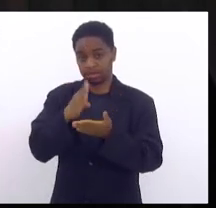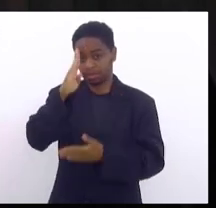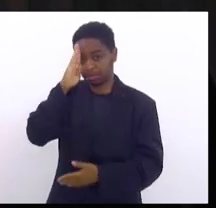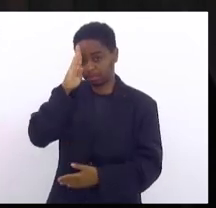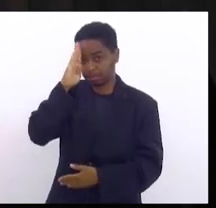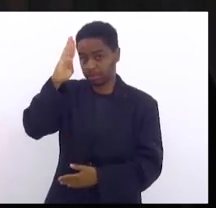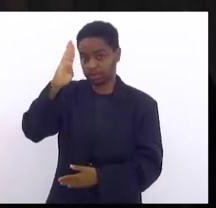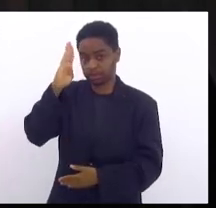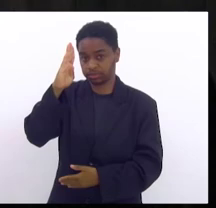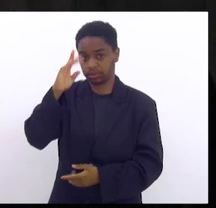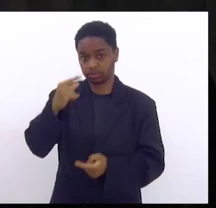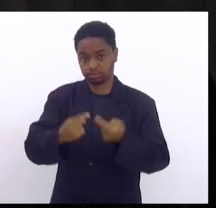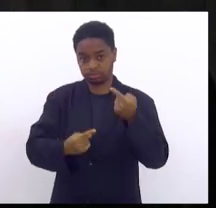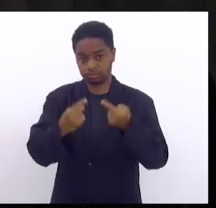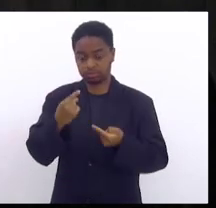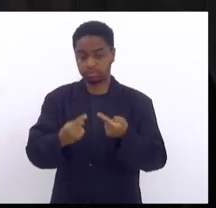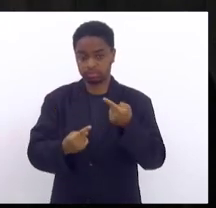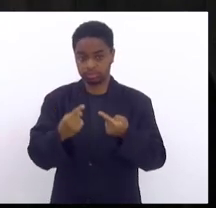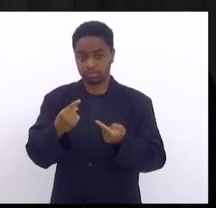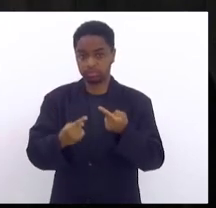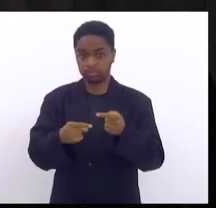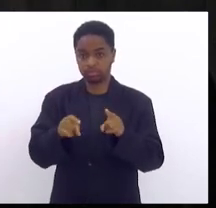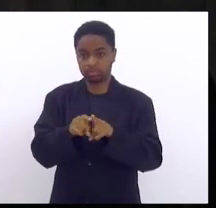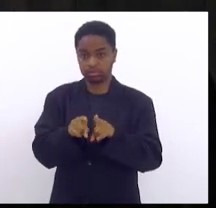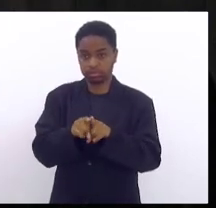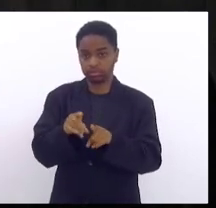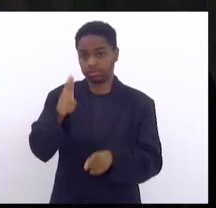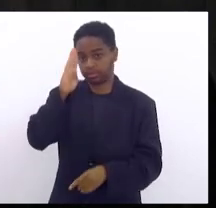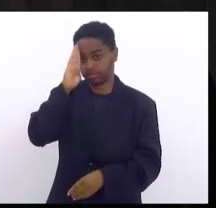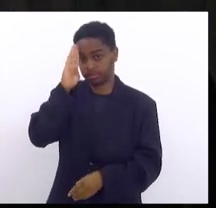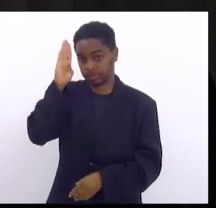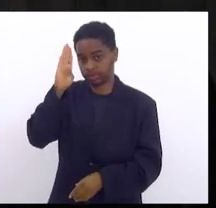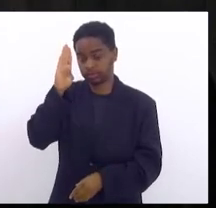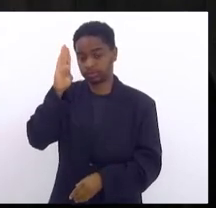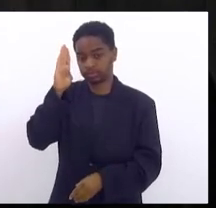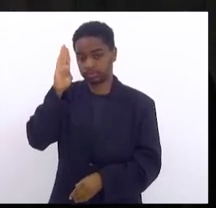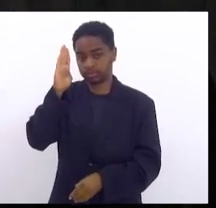essencial e fundamental